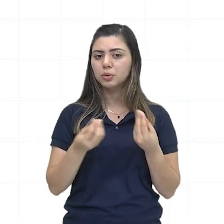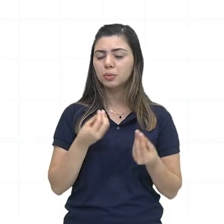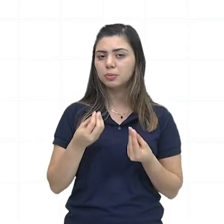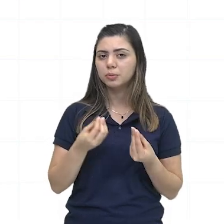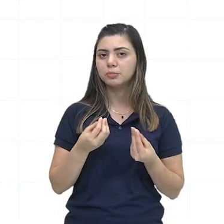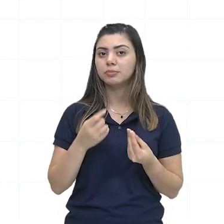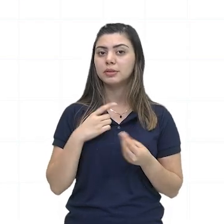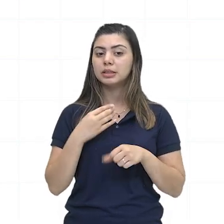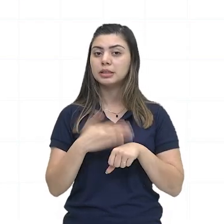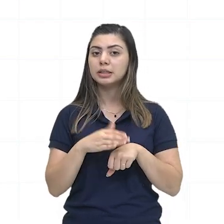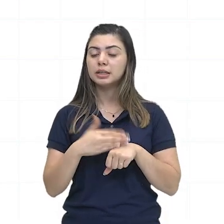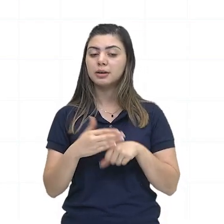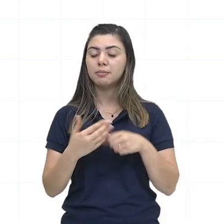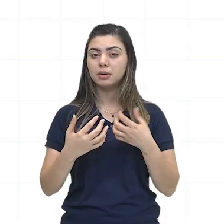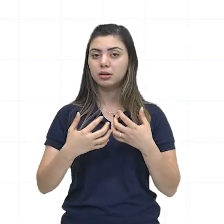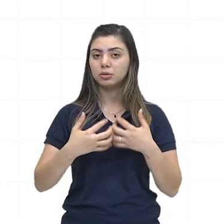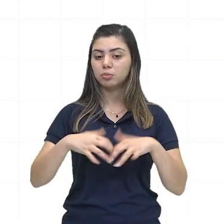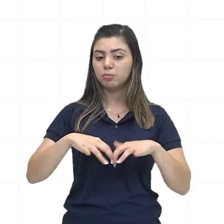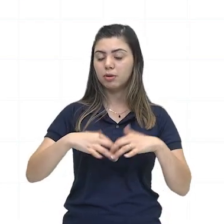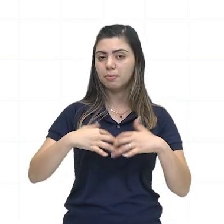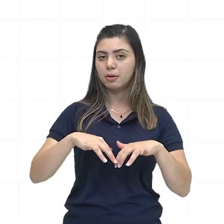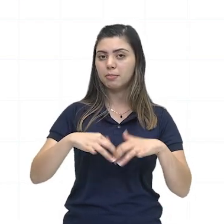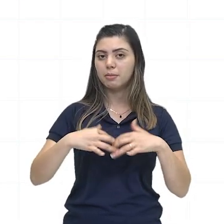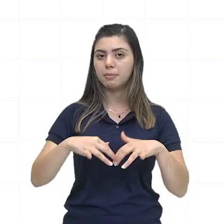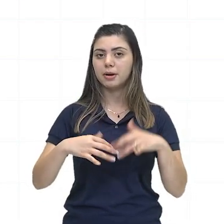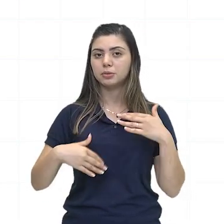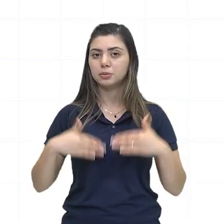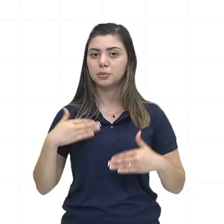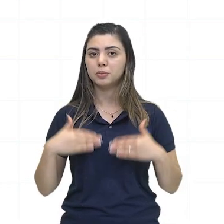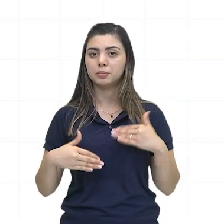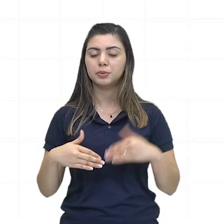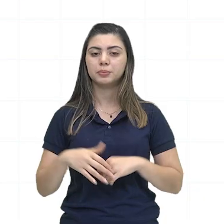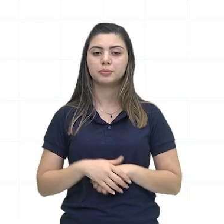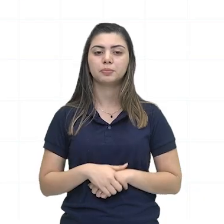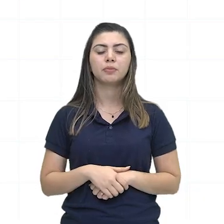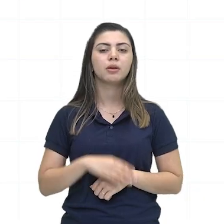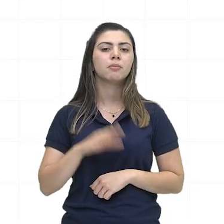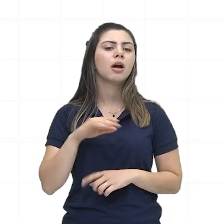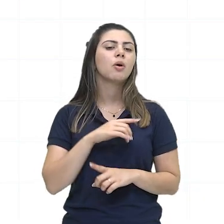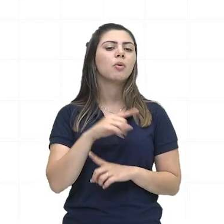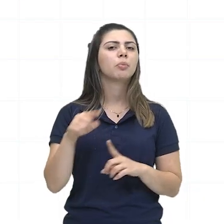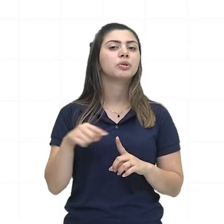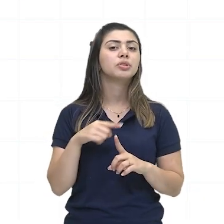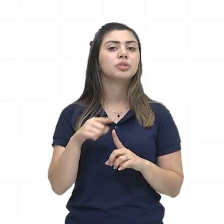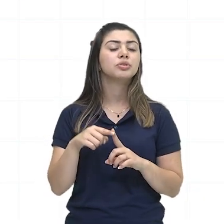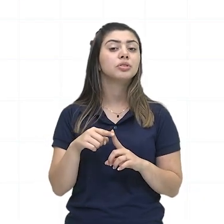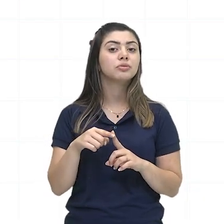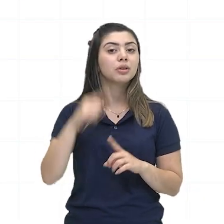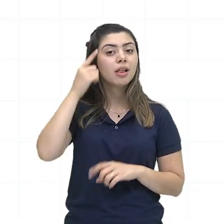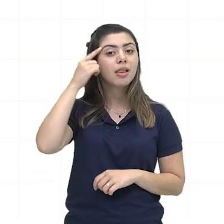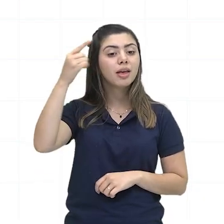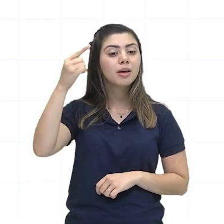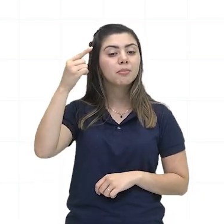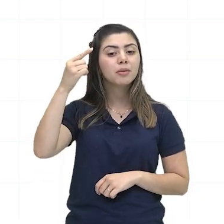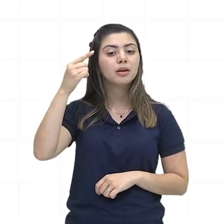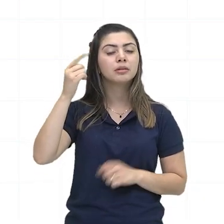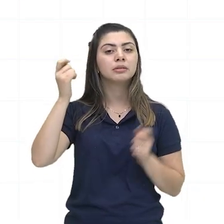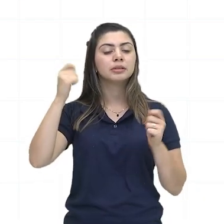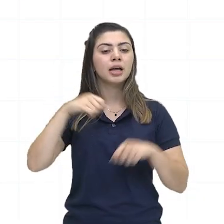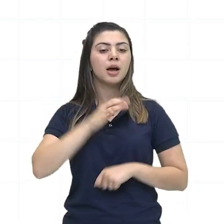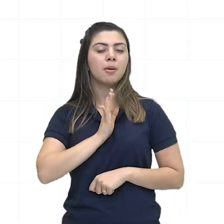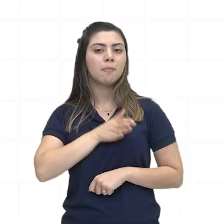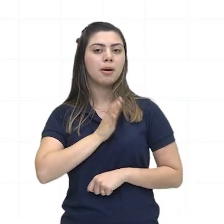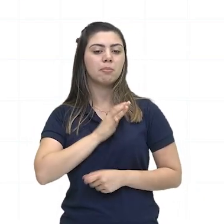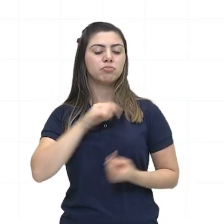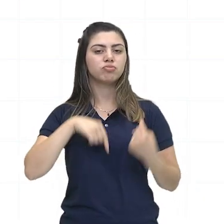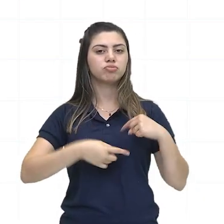da coordenação motora, tá bom? O objetivo desse tipo de ginástica é promover a melhora da